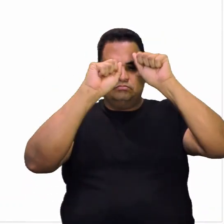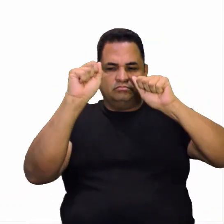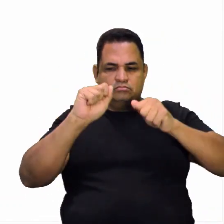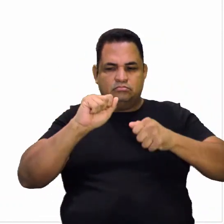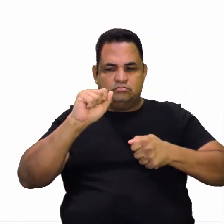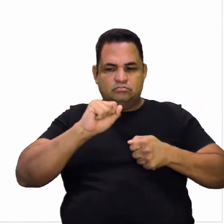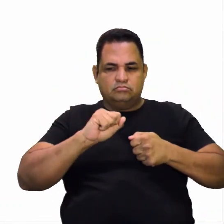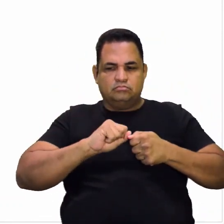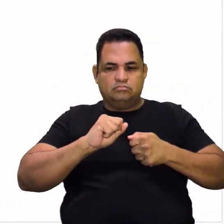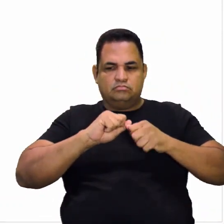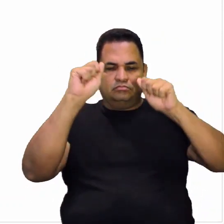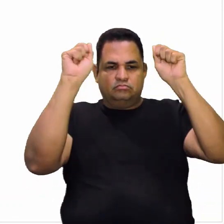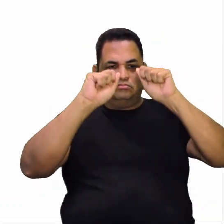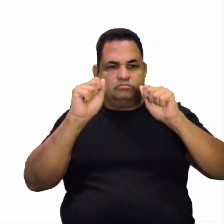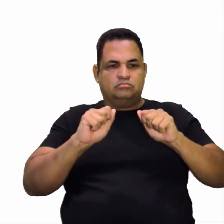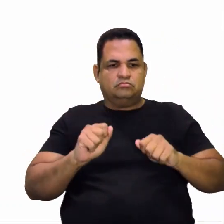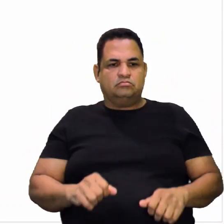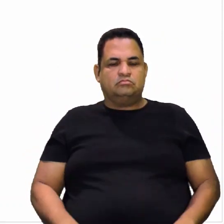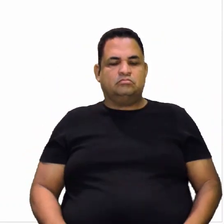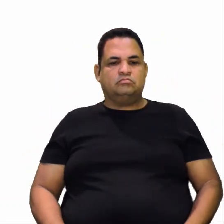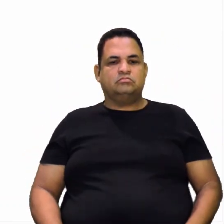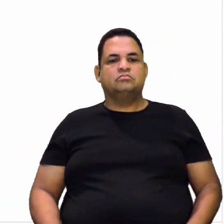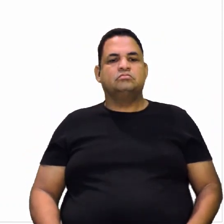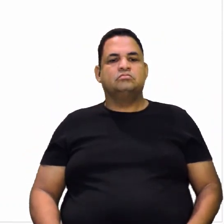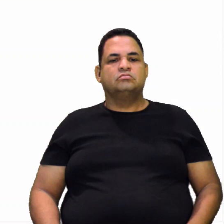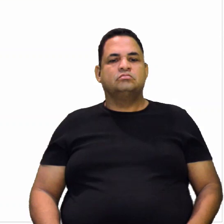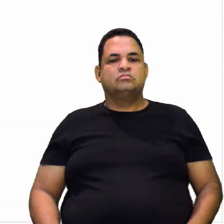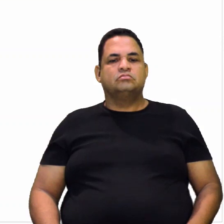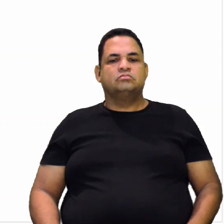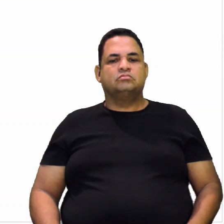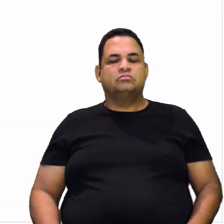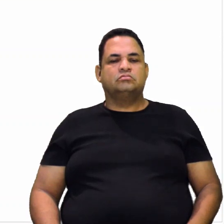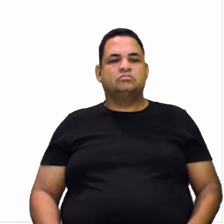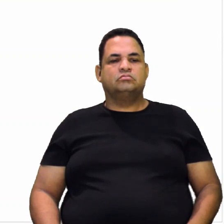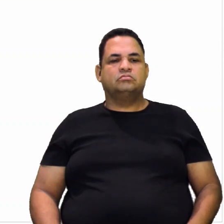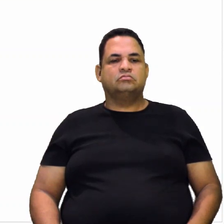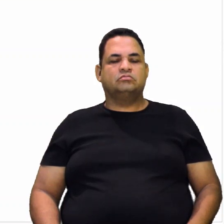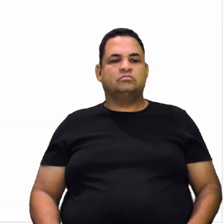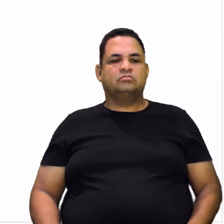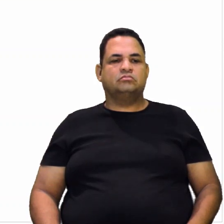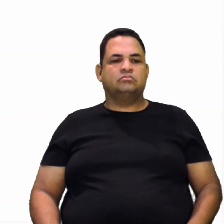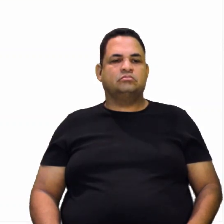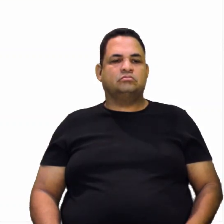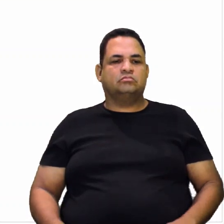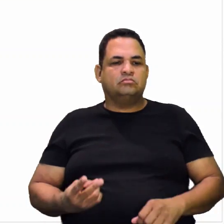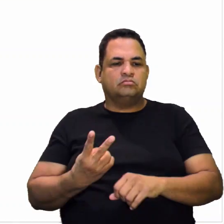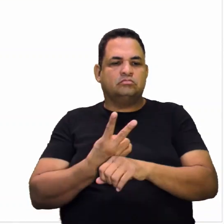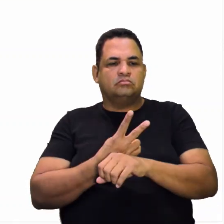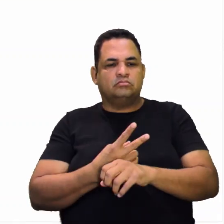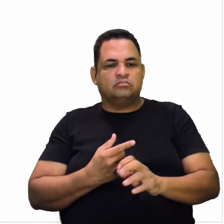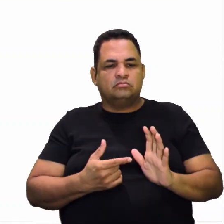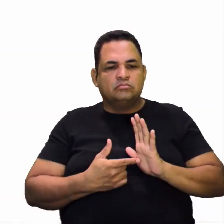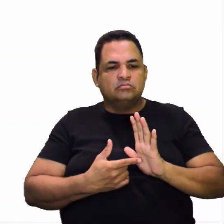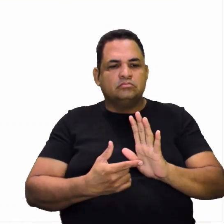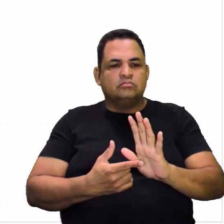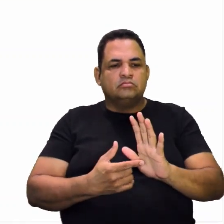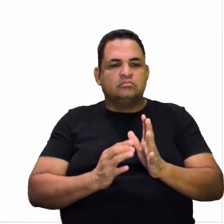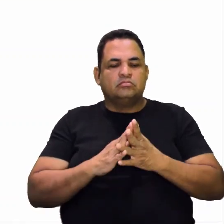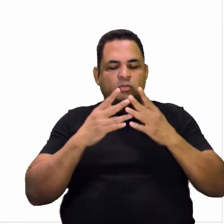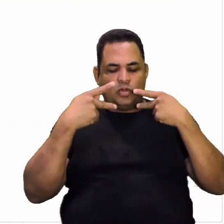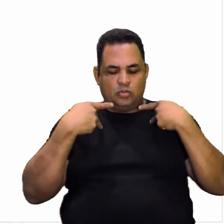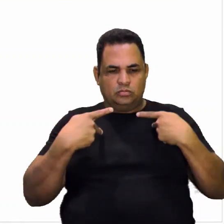Olha, e bota a excelência aí, viu? Eles buscavam retratar o corpo